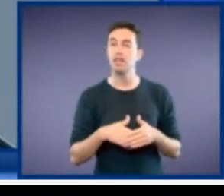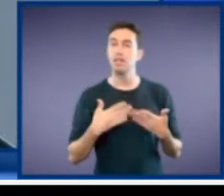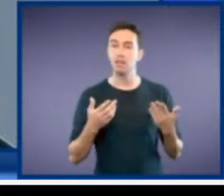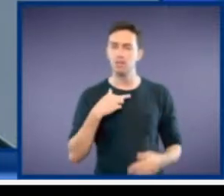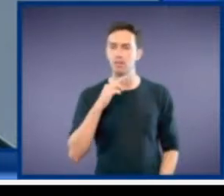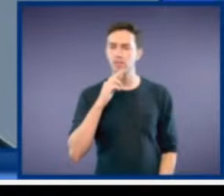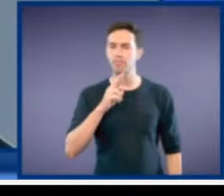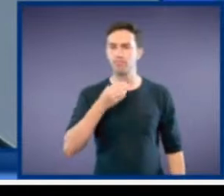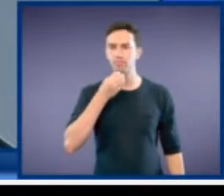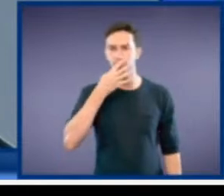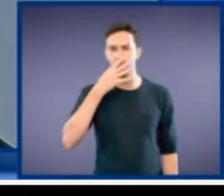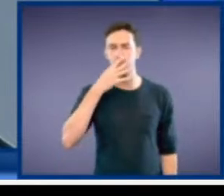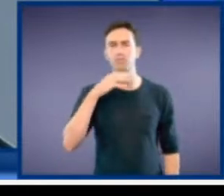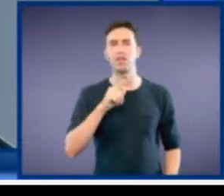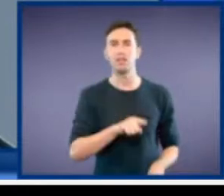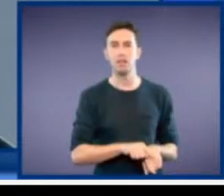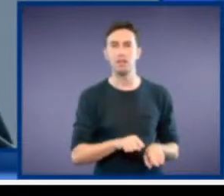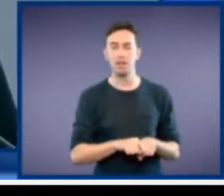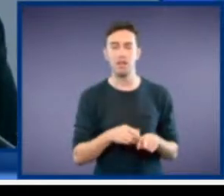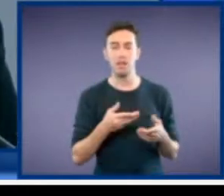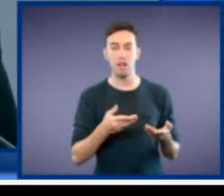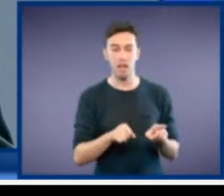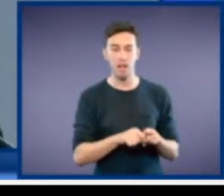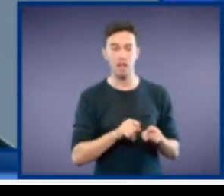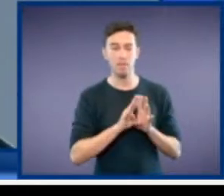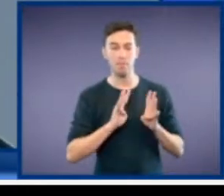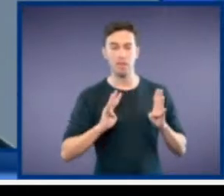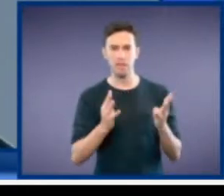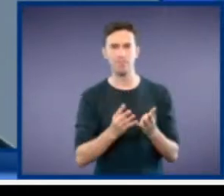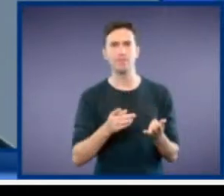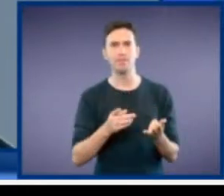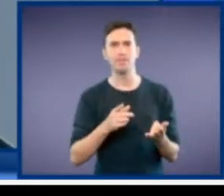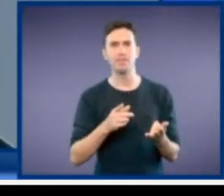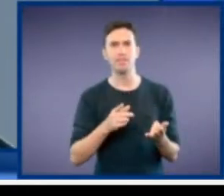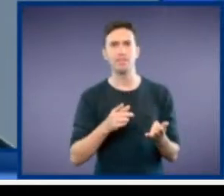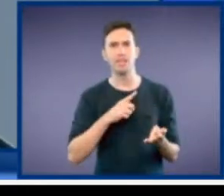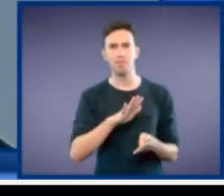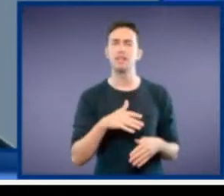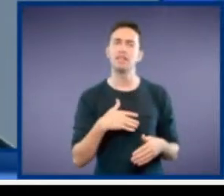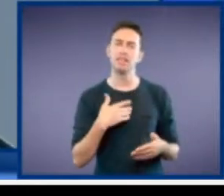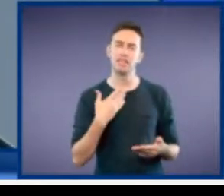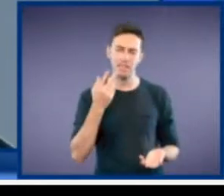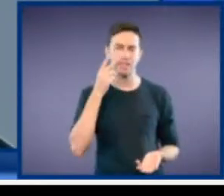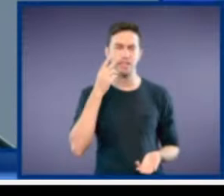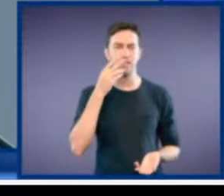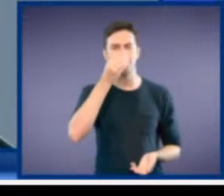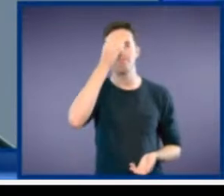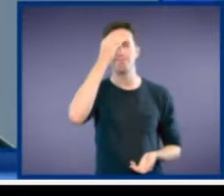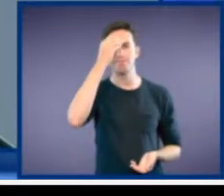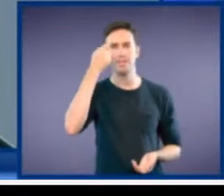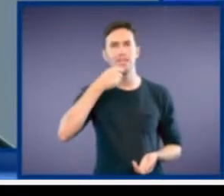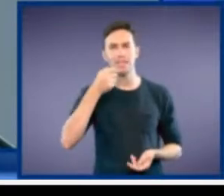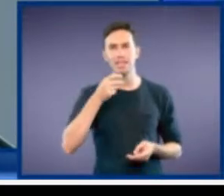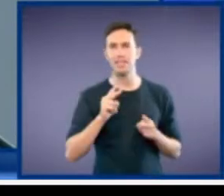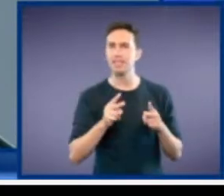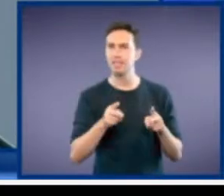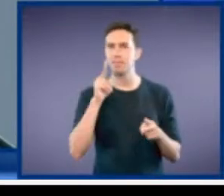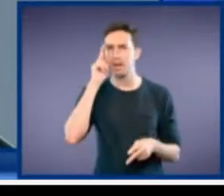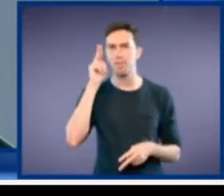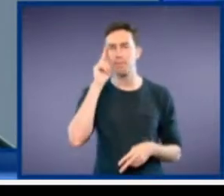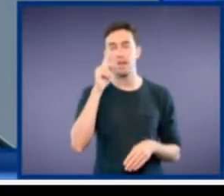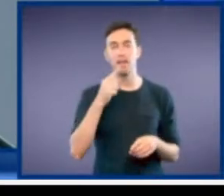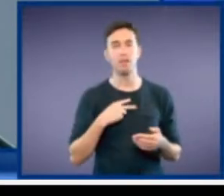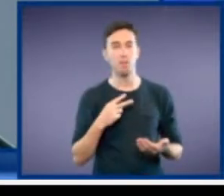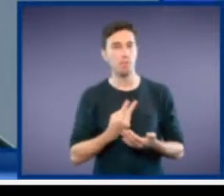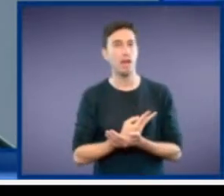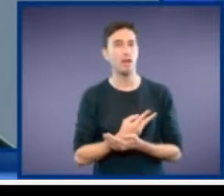impressionantes, mesmo com a pandemia. Não podemos esquecer que vivemos a maior pandemia da nossa história recente, em que teve impacto